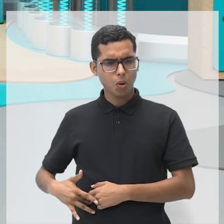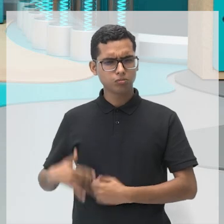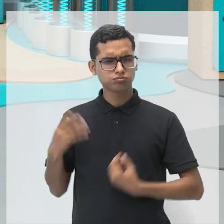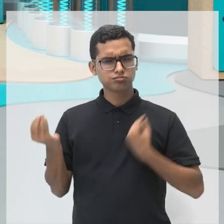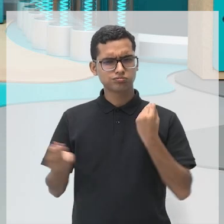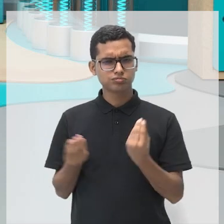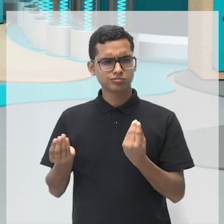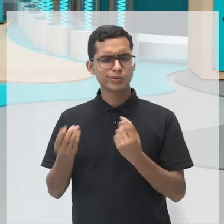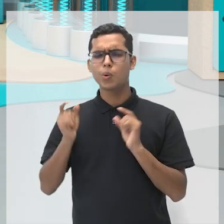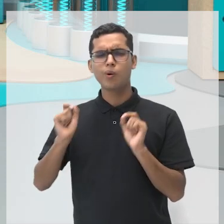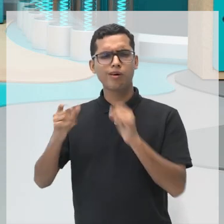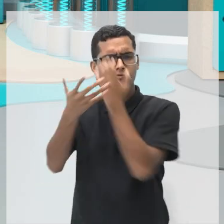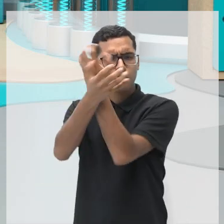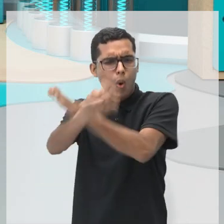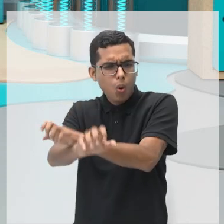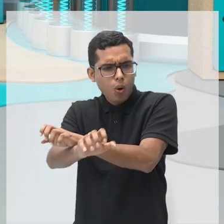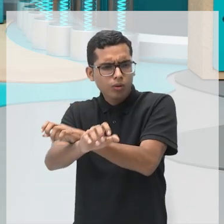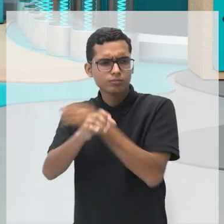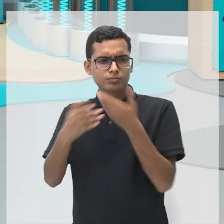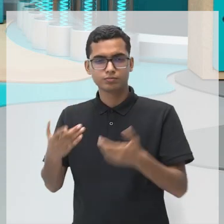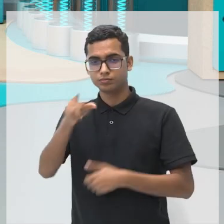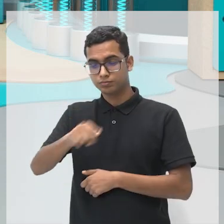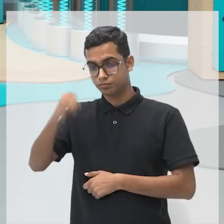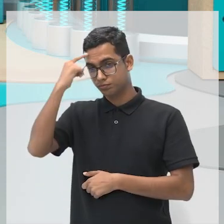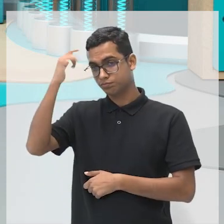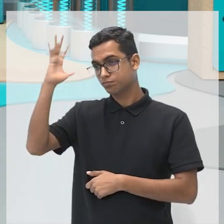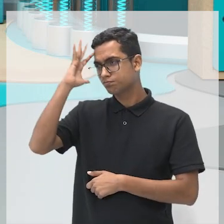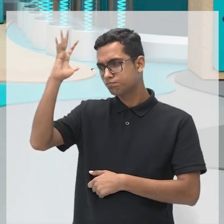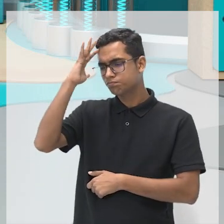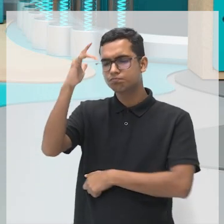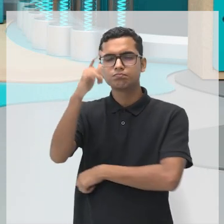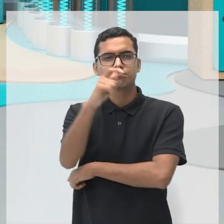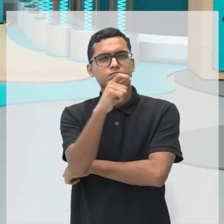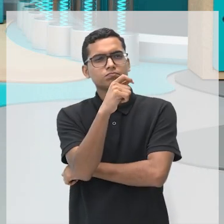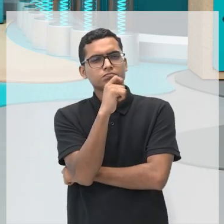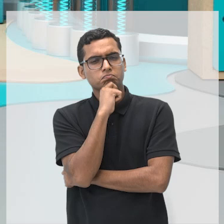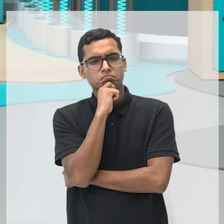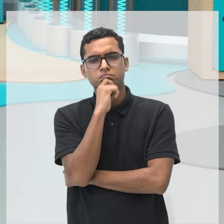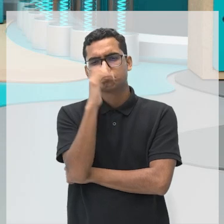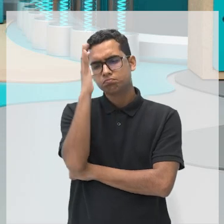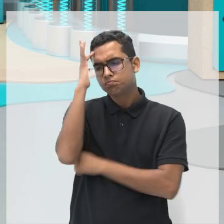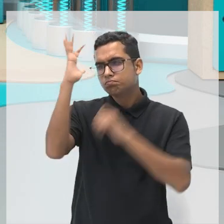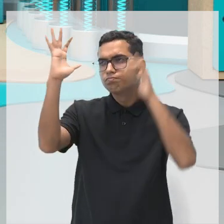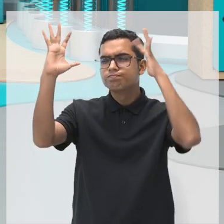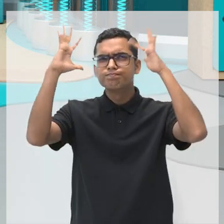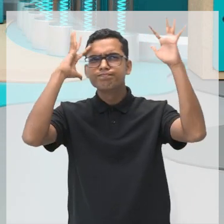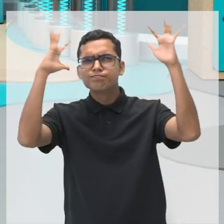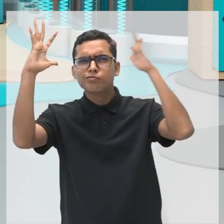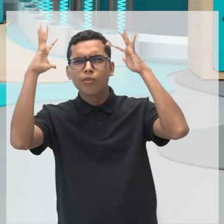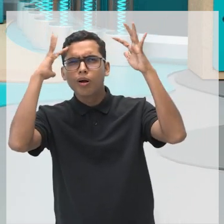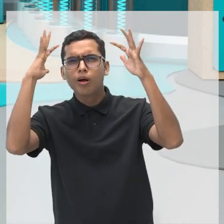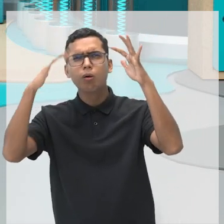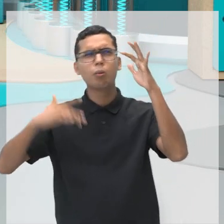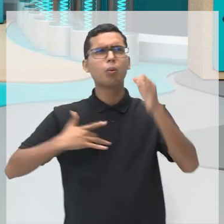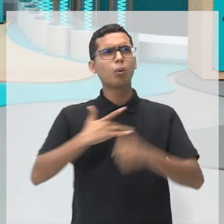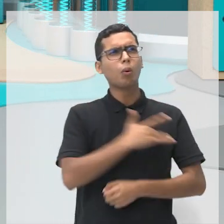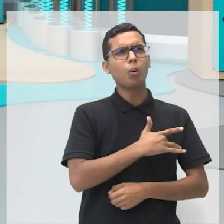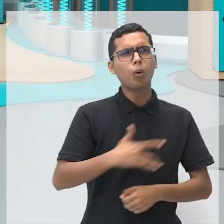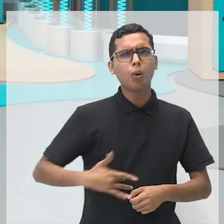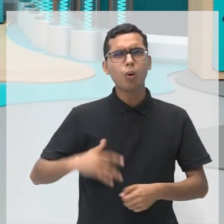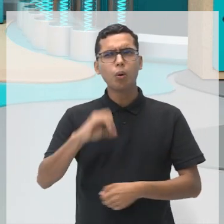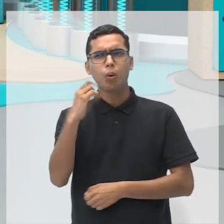que isso é? Pensem aí um pouquinho, reflitam, por que ele seria um órgão, por que ele seria